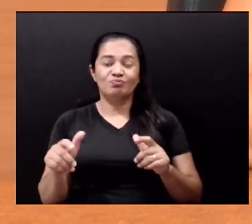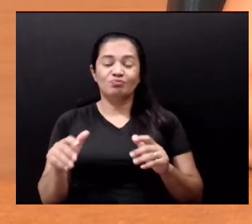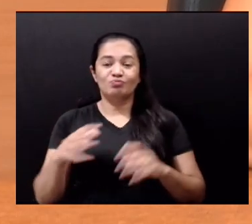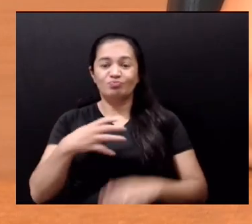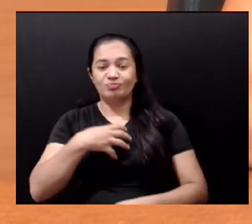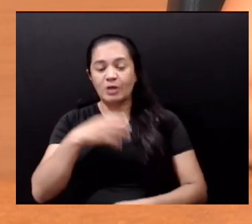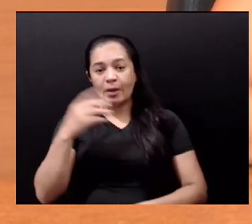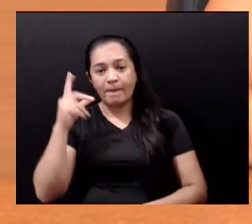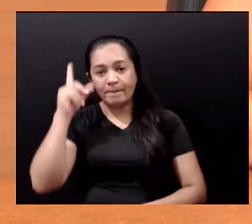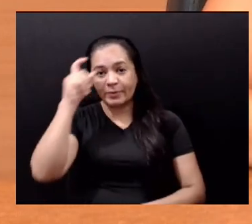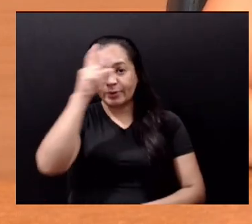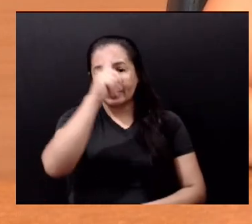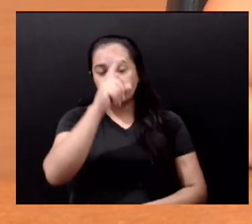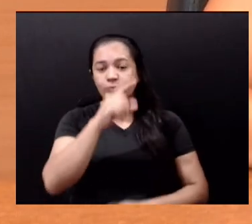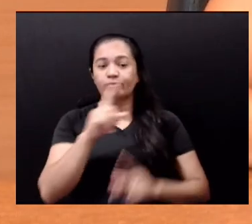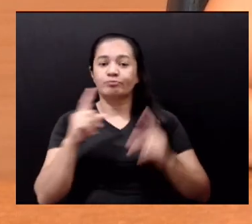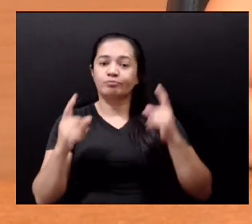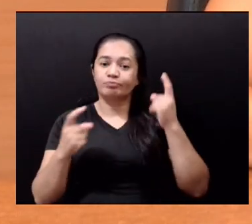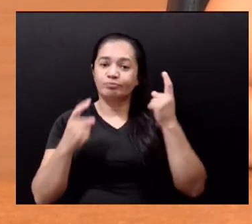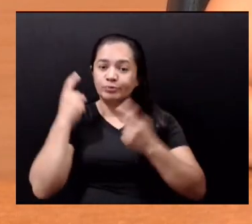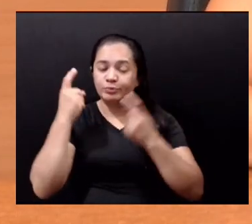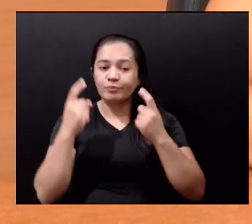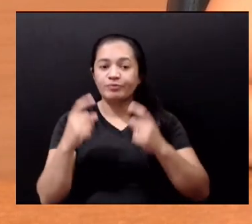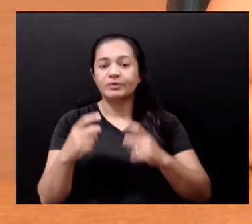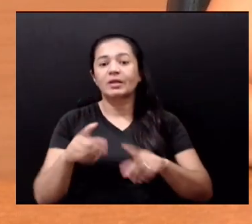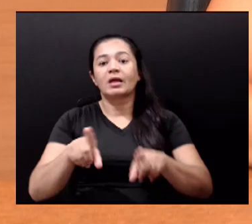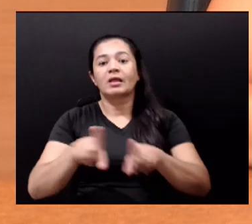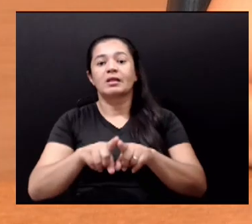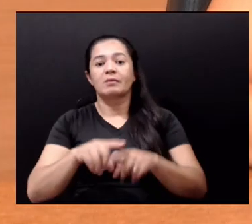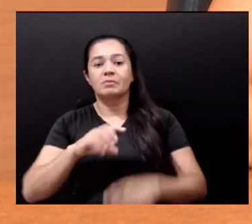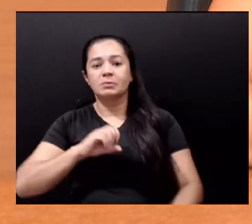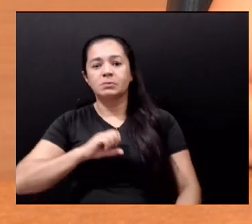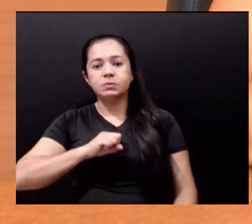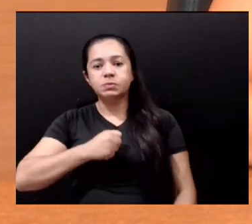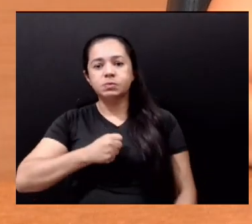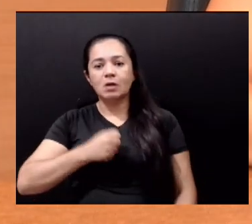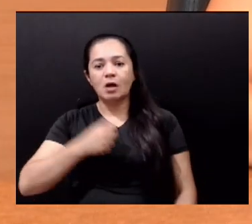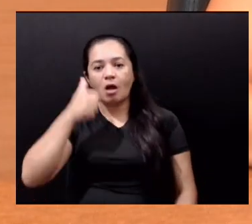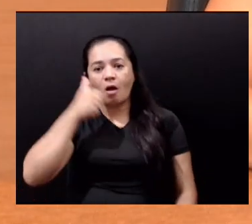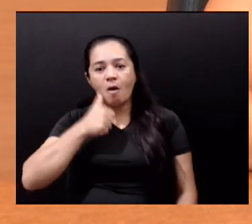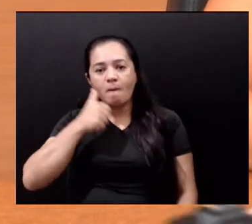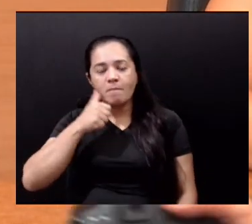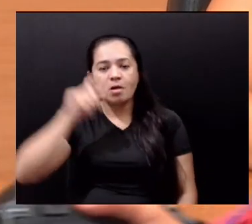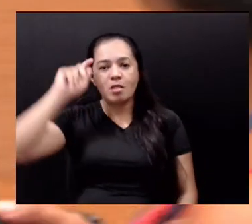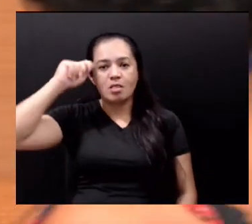do ódio contra as mulheres, contra LGBTs, contra a negritude, contra